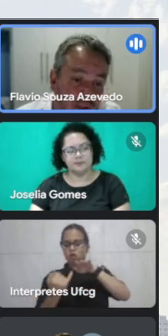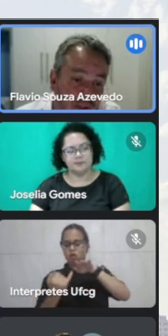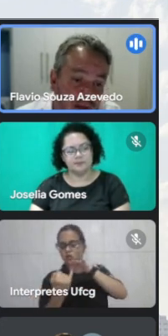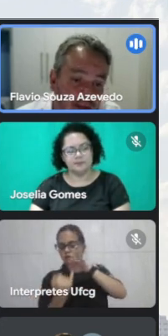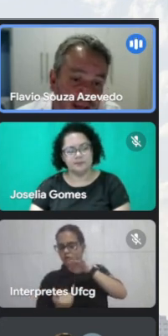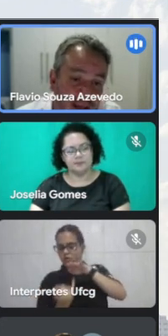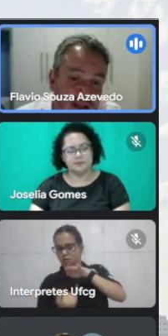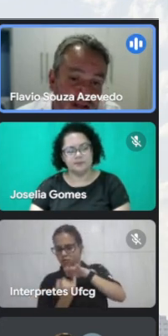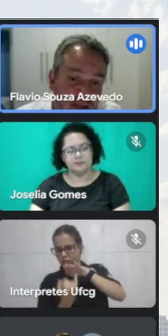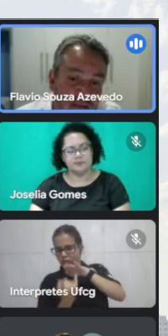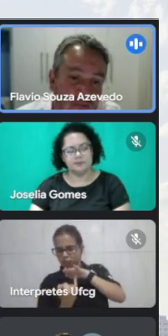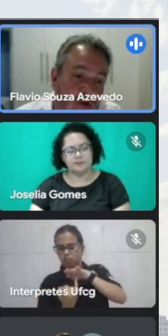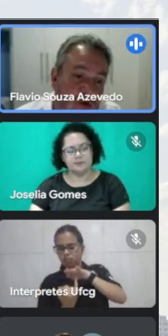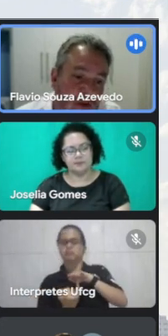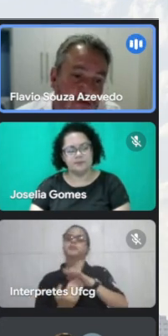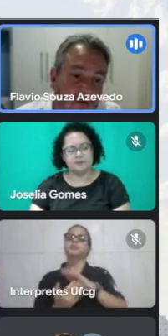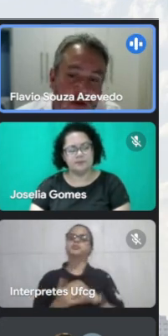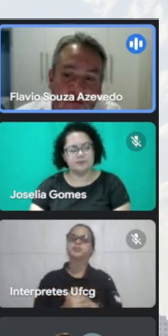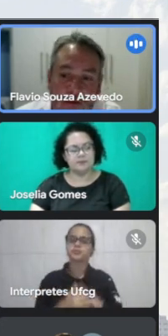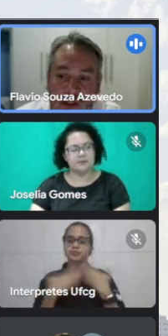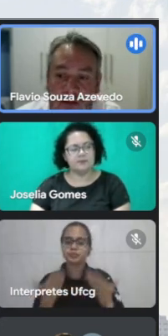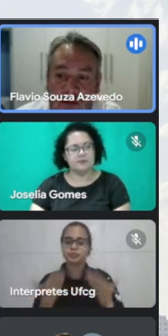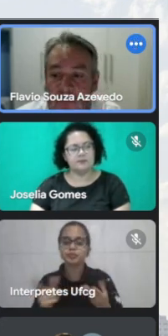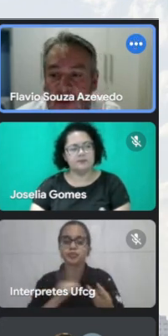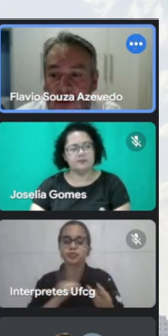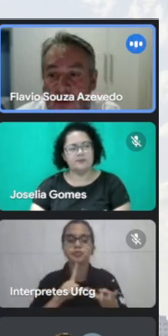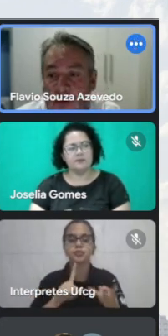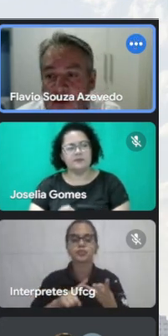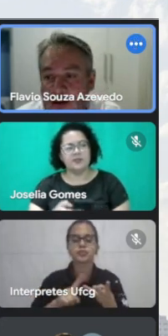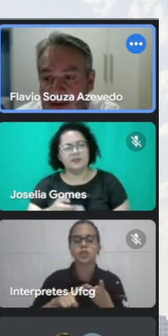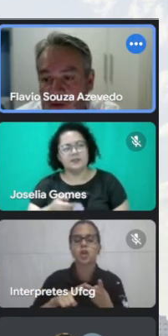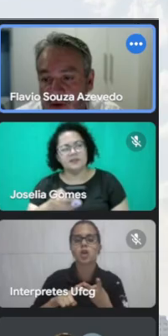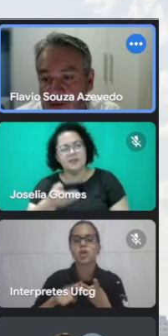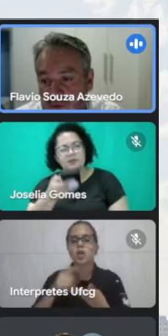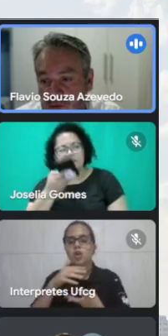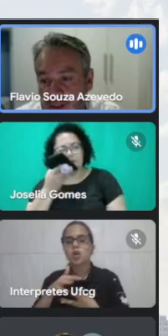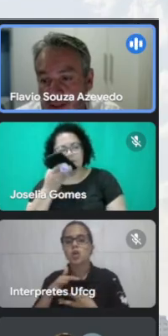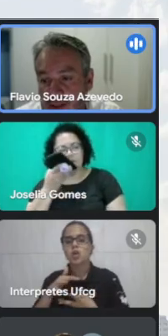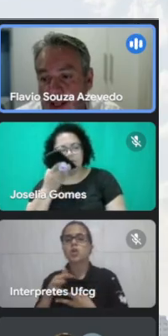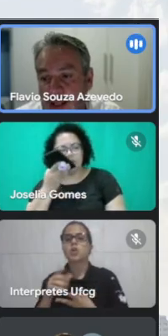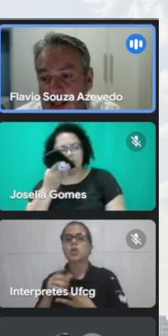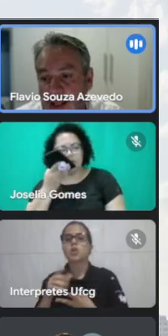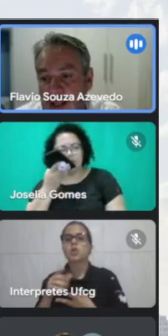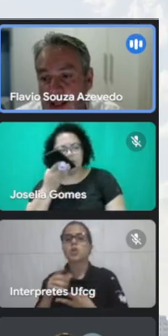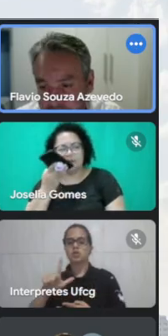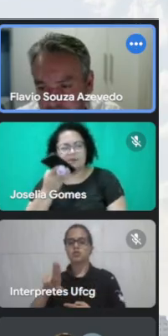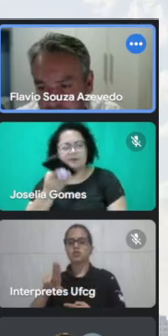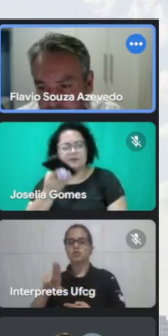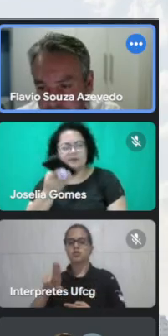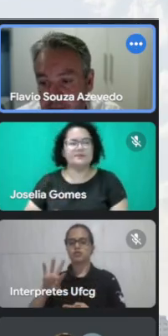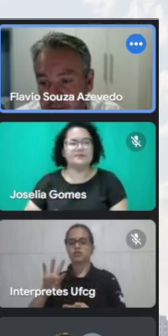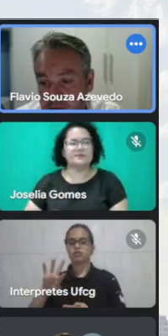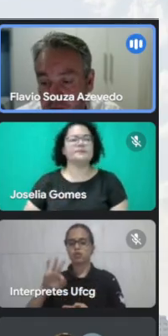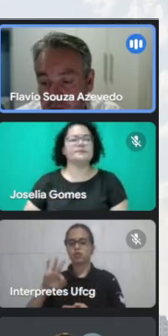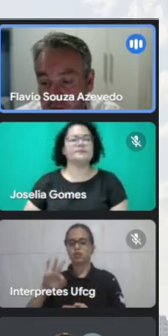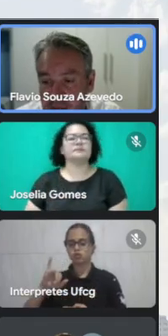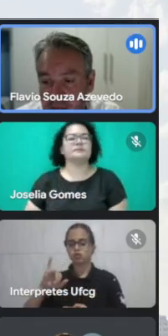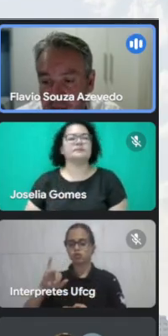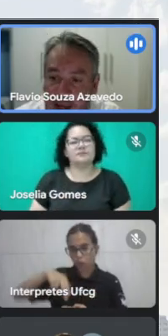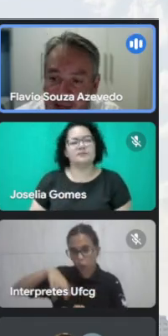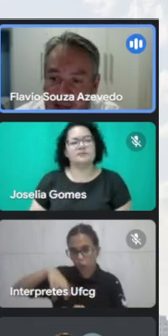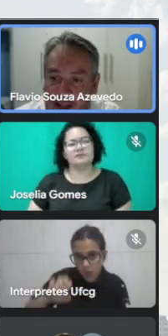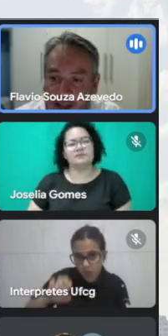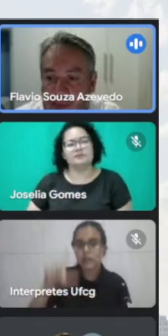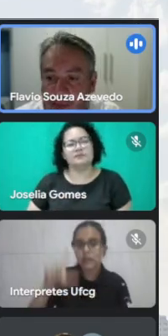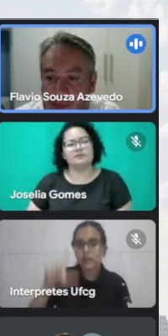A flutuante fixa, enraizada no sedimento, possuindo folhas flutuantes, né? Então, a flutuante, ela fica mais